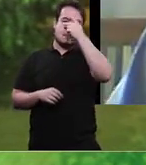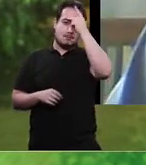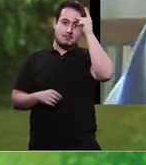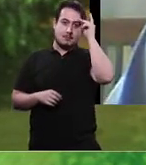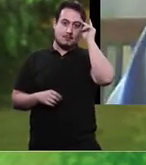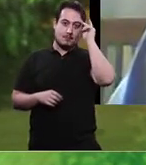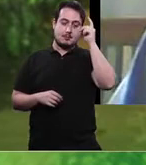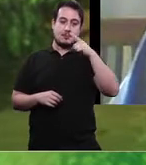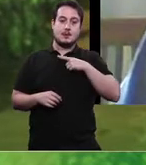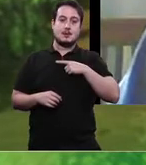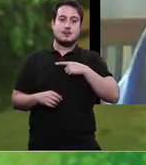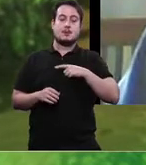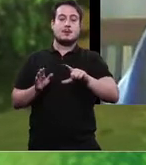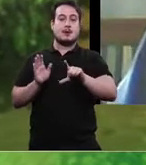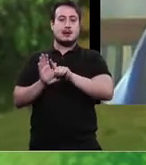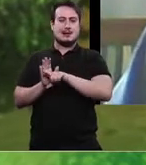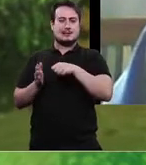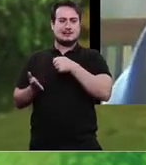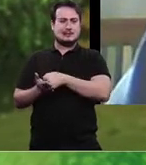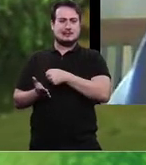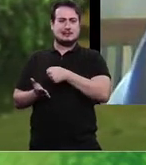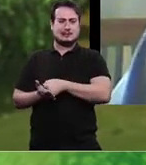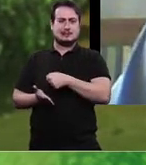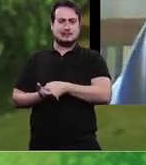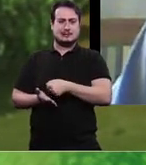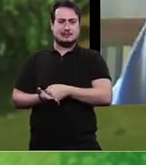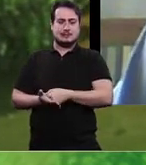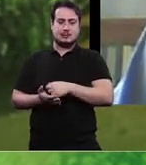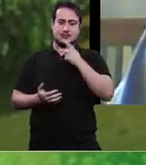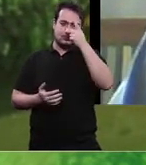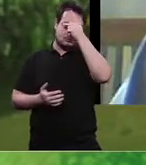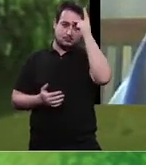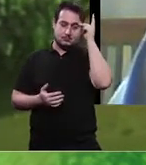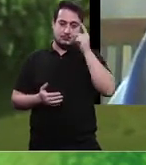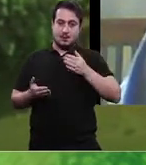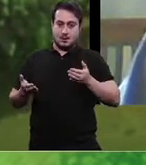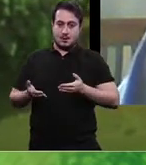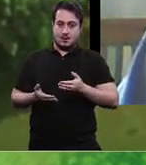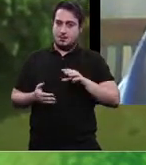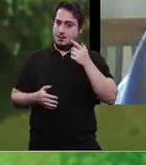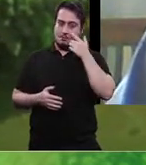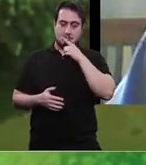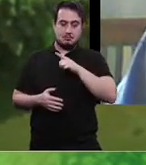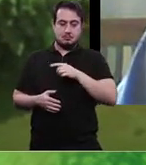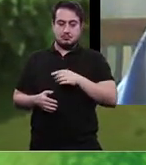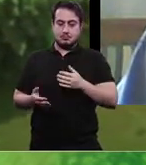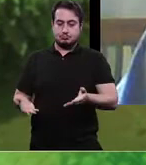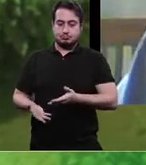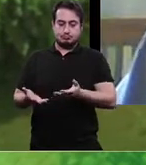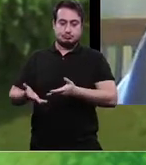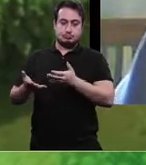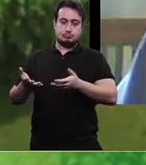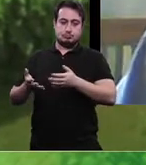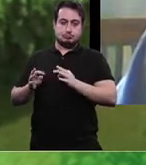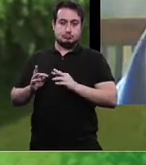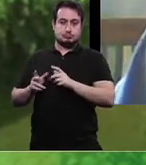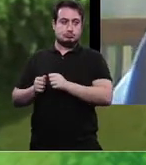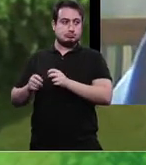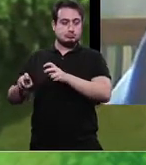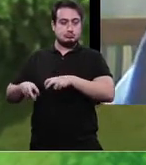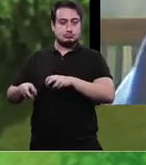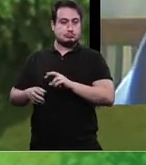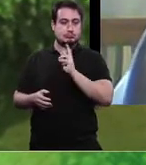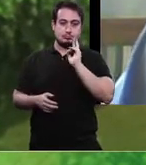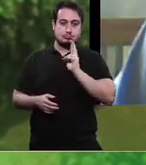sob uma legislação rigorosíssima, são pessoas hoje que não conseguem produzir e desenvolver a sua atividade